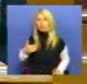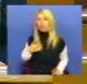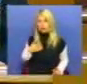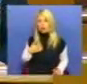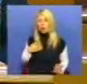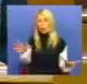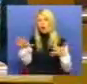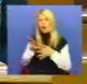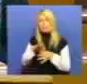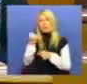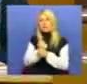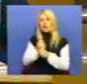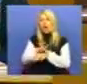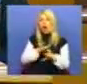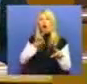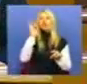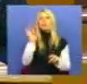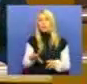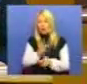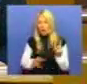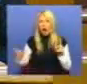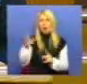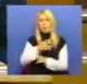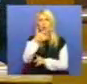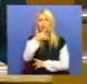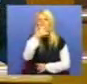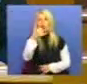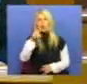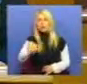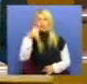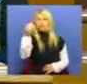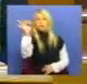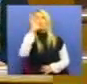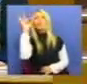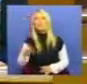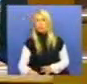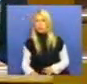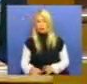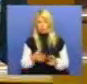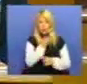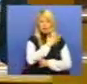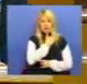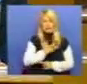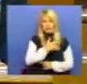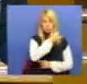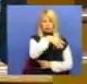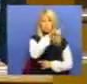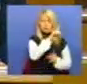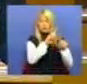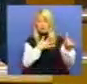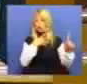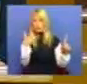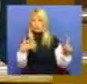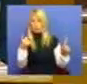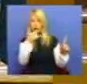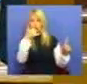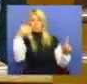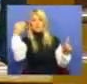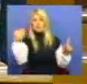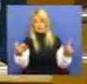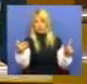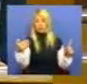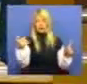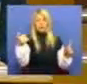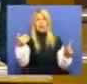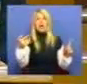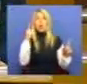aos serviços hospitalares aumentaram 92,5%. Entre dezembro de 2006 e dezembro de 2007, num único